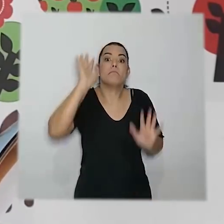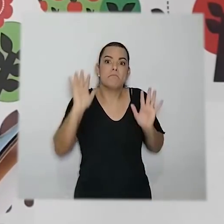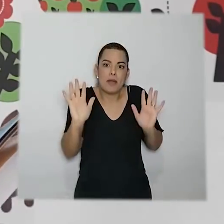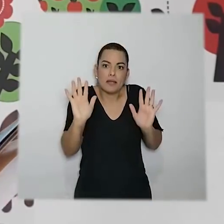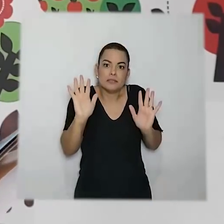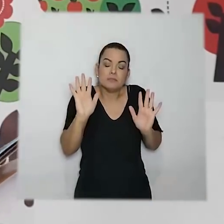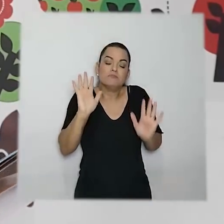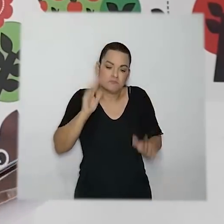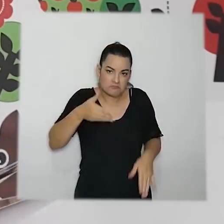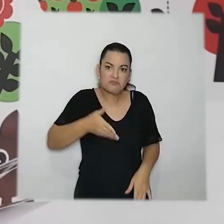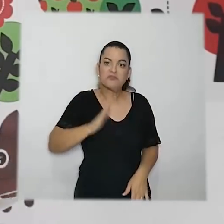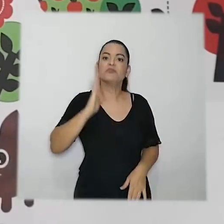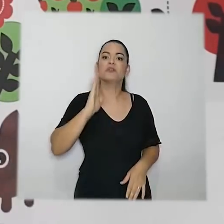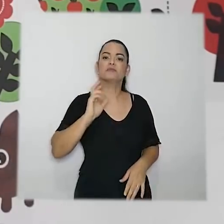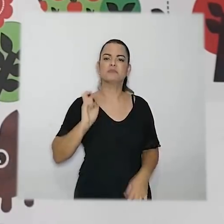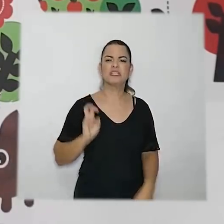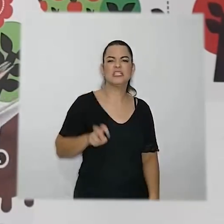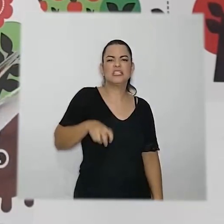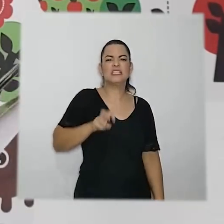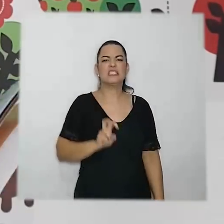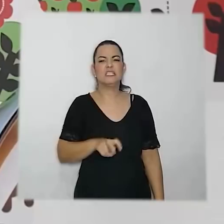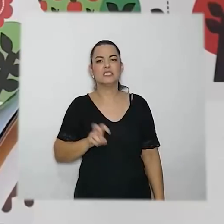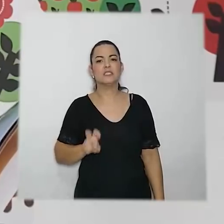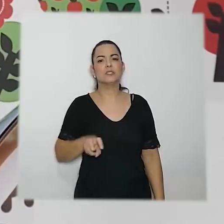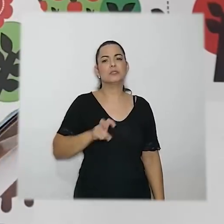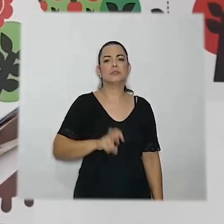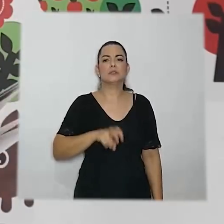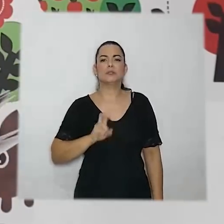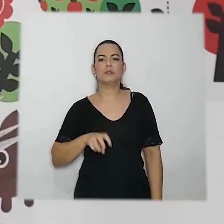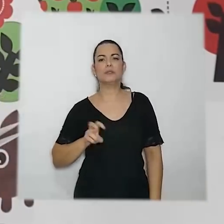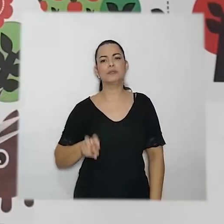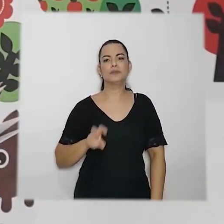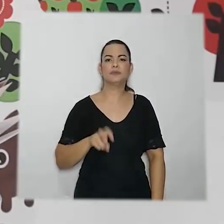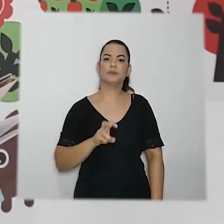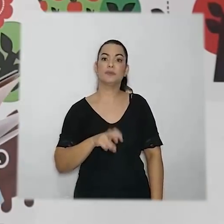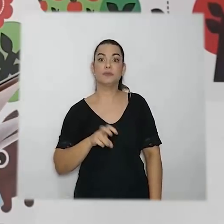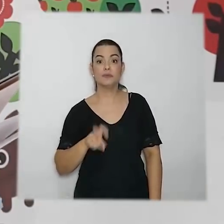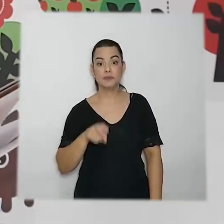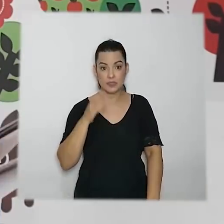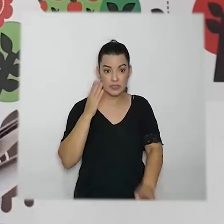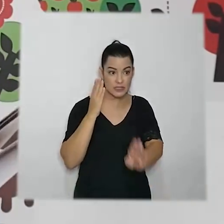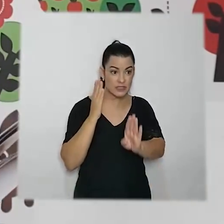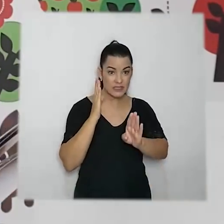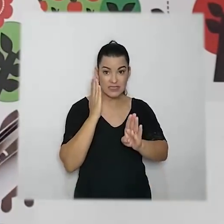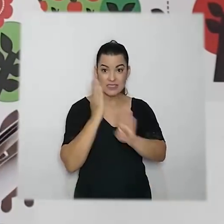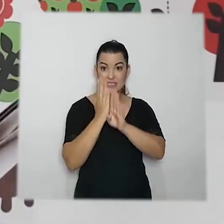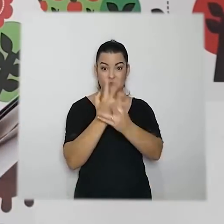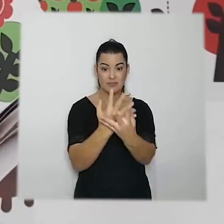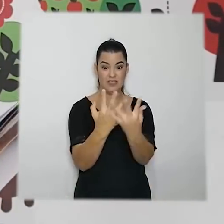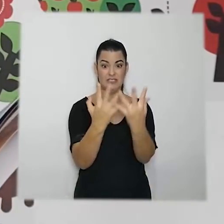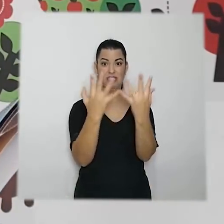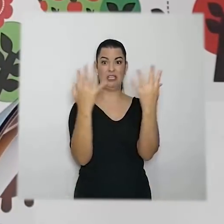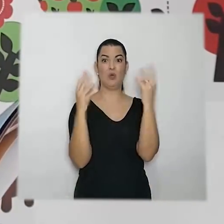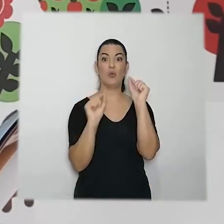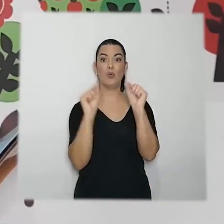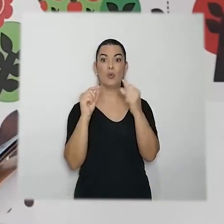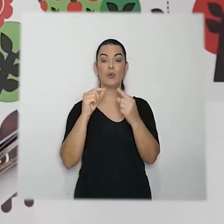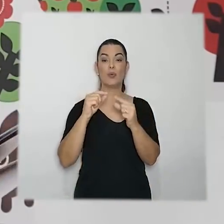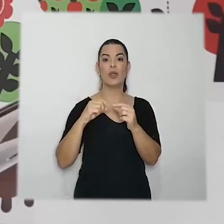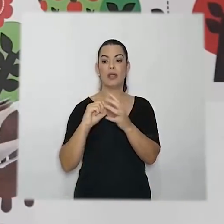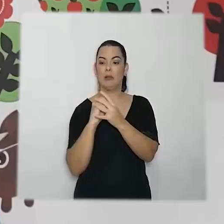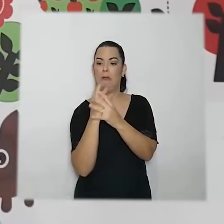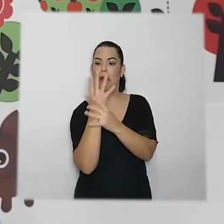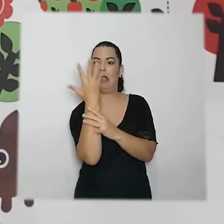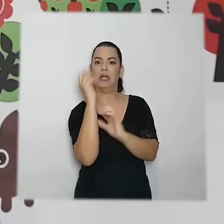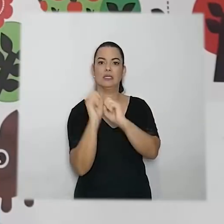foi. Andou, andou, andou. Deu com o mato emaranhado e teve